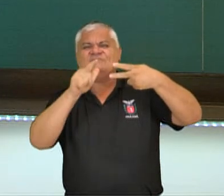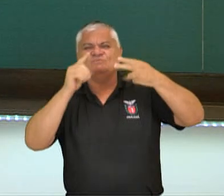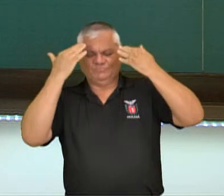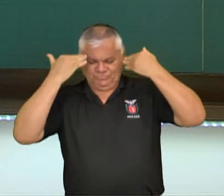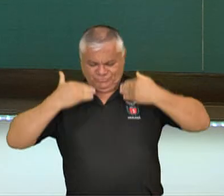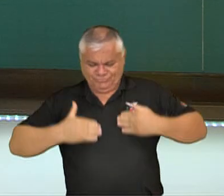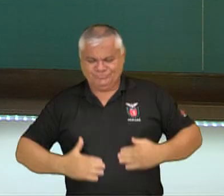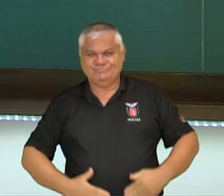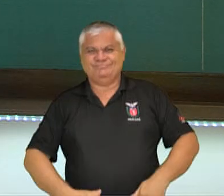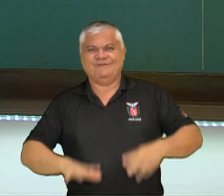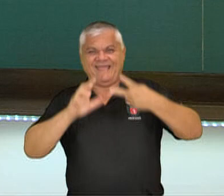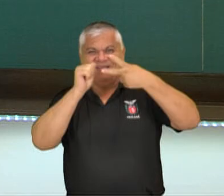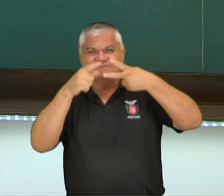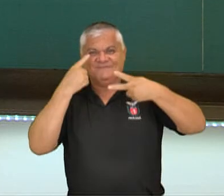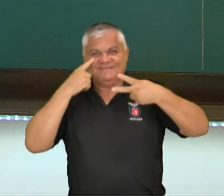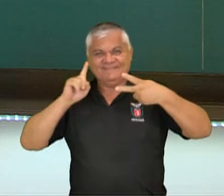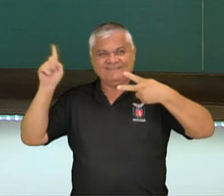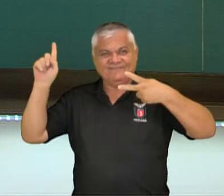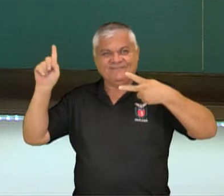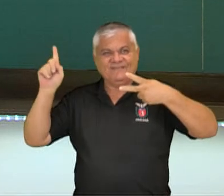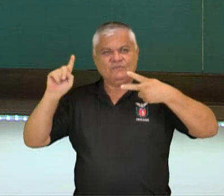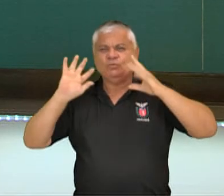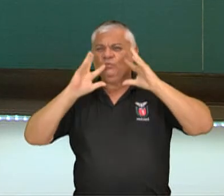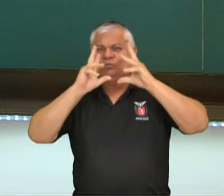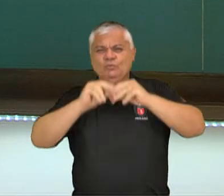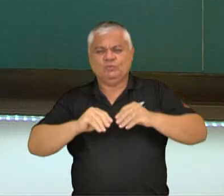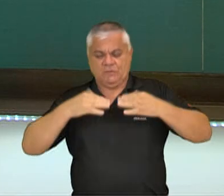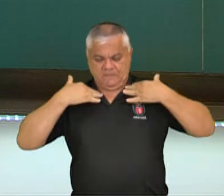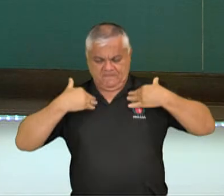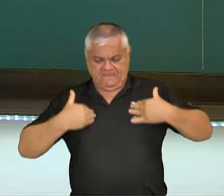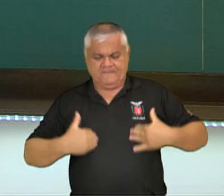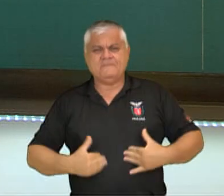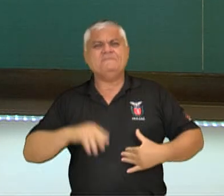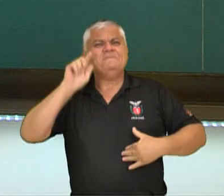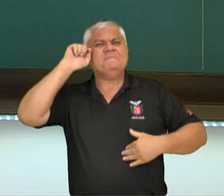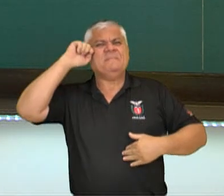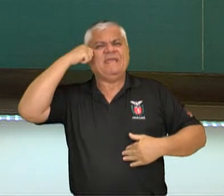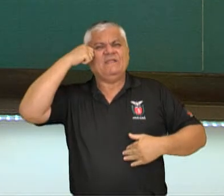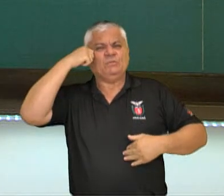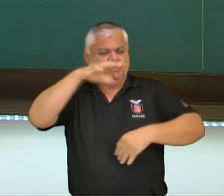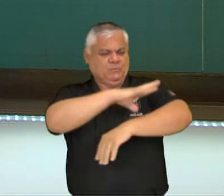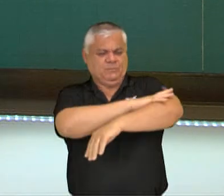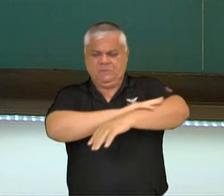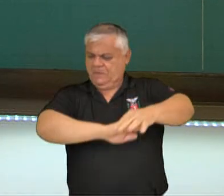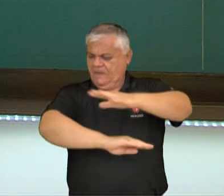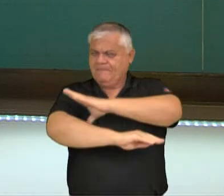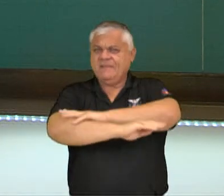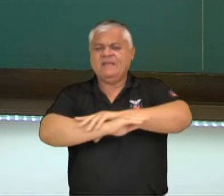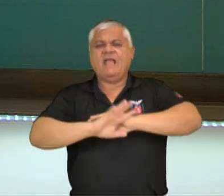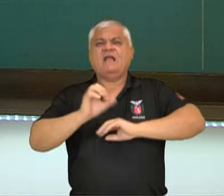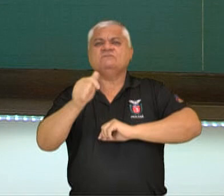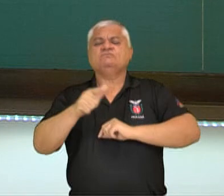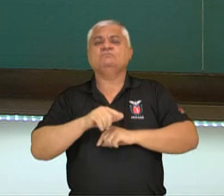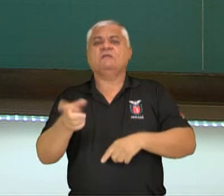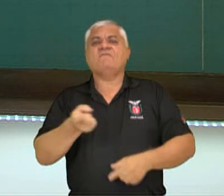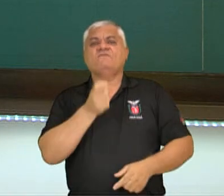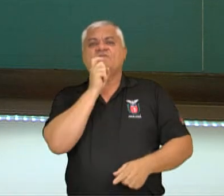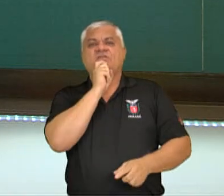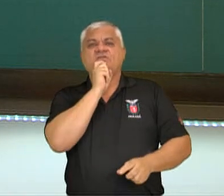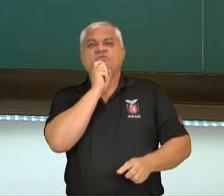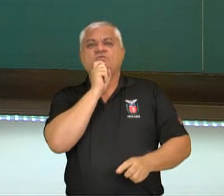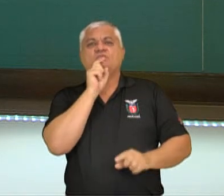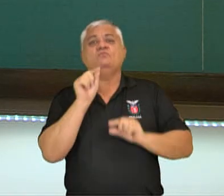né? Os membros azuis, o tronco totalmente preto. Parece que ele não tem emoção nenhuma,